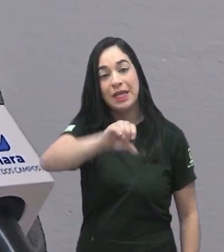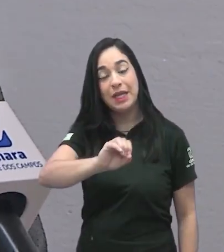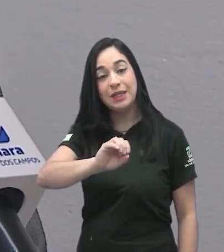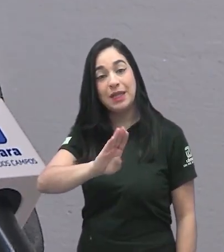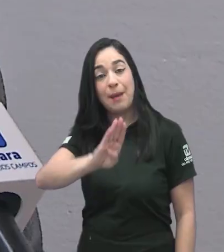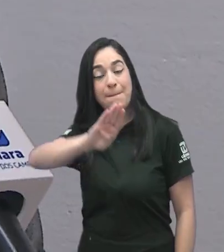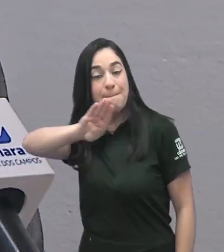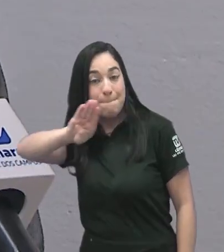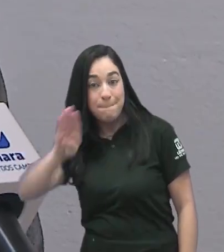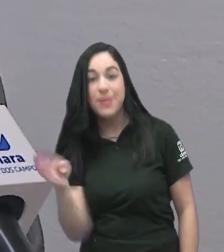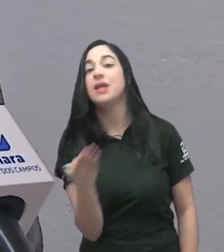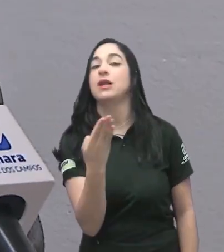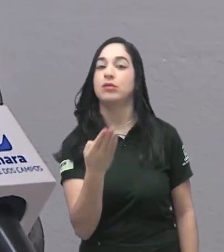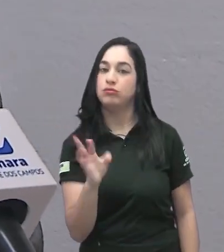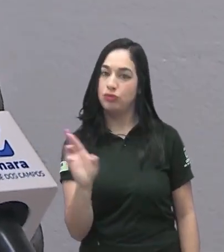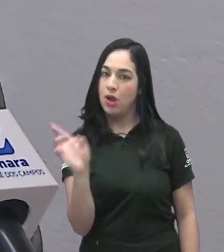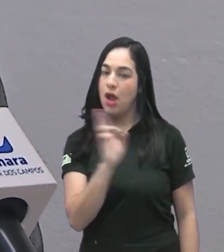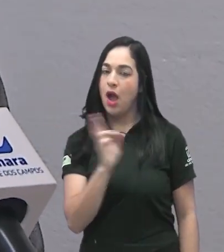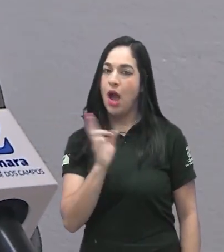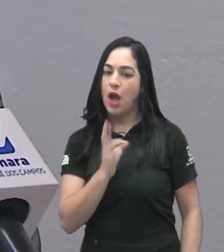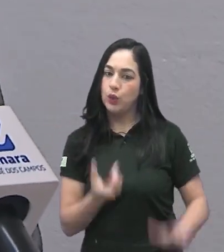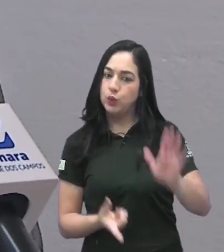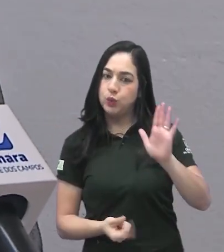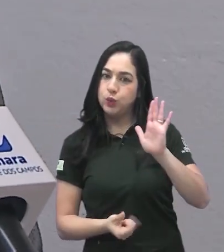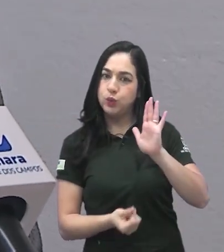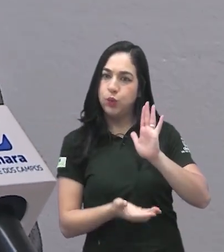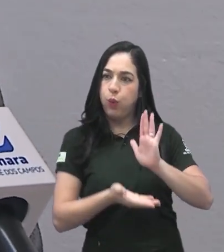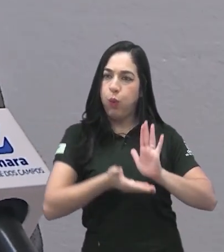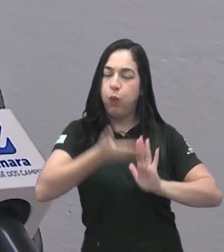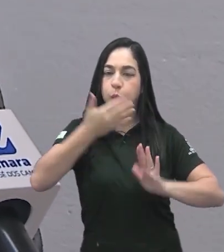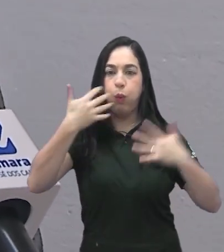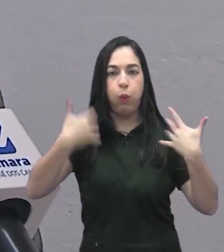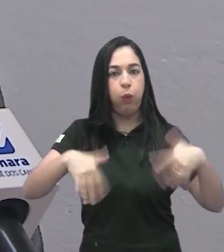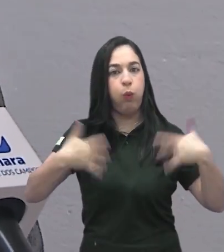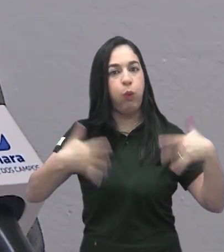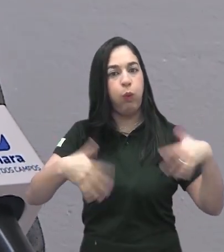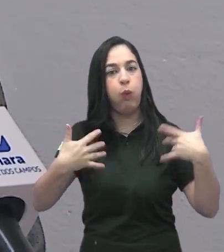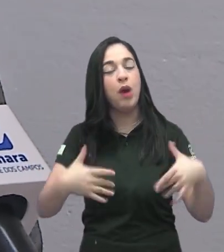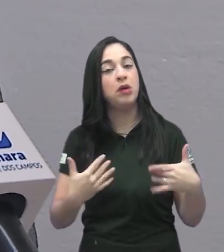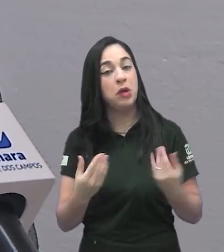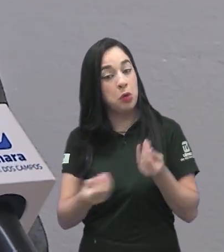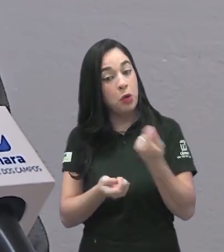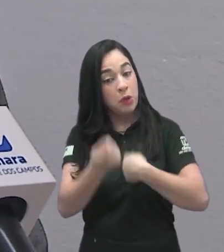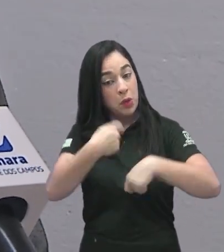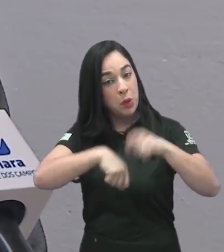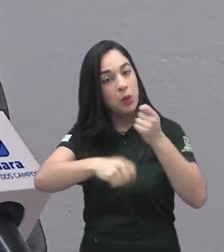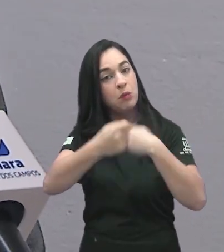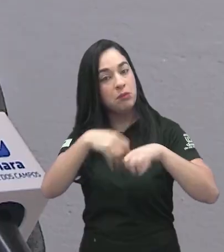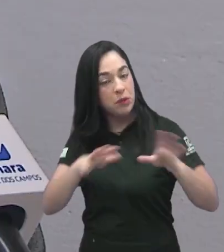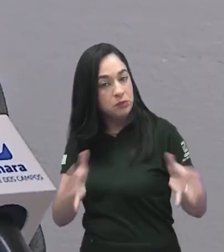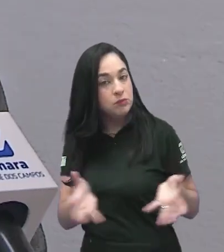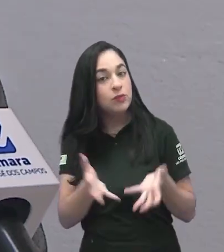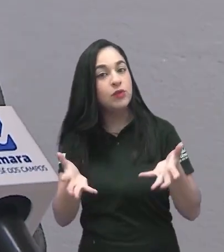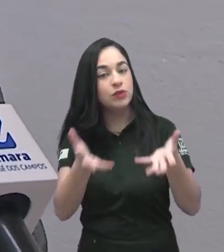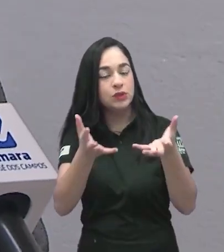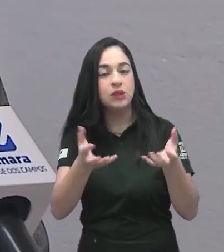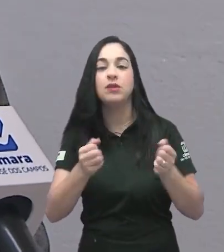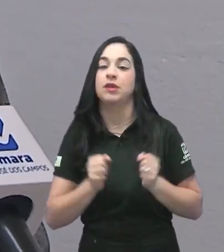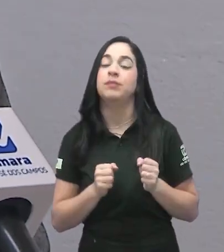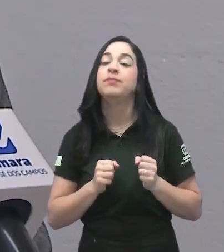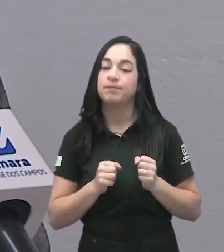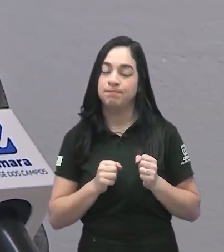reais. Então, isso é um recurso bastante volumoso se a gente considerar a dinâmica da economia.